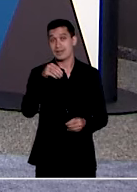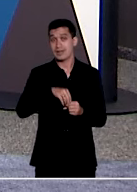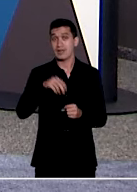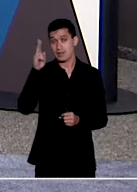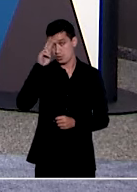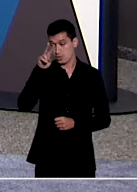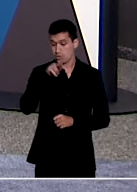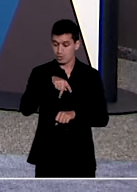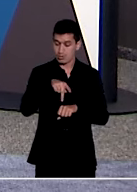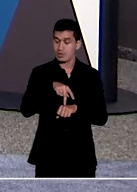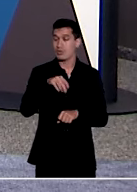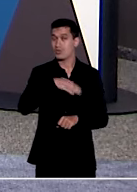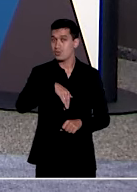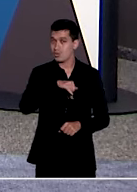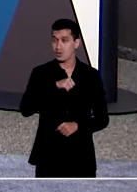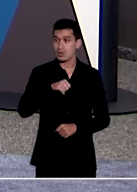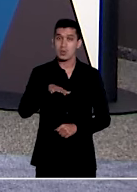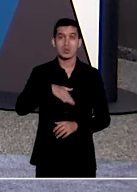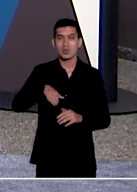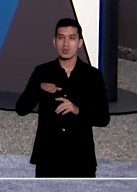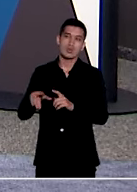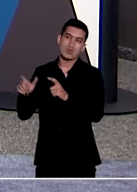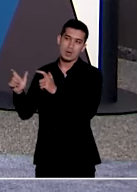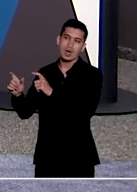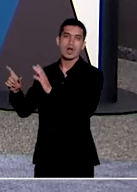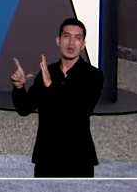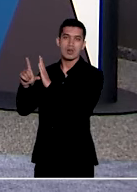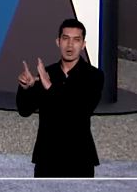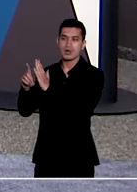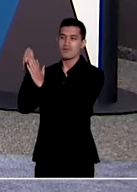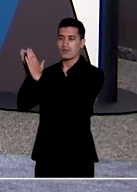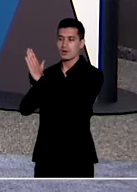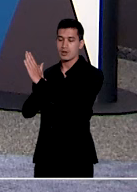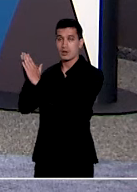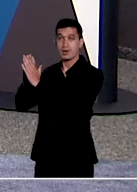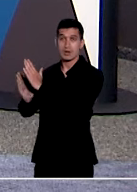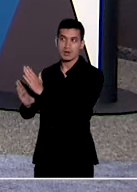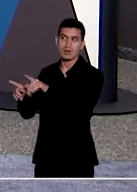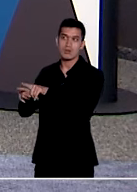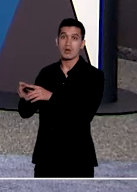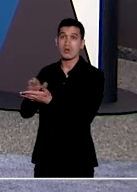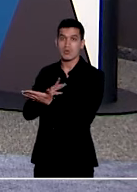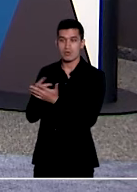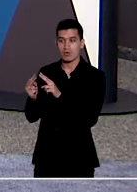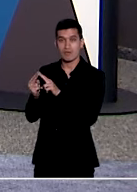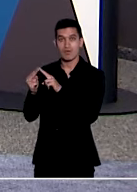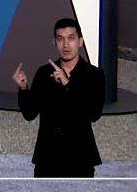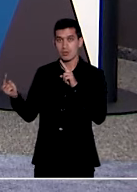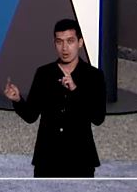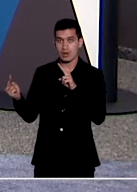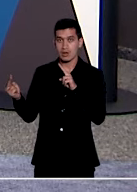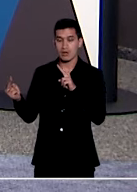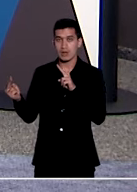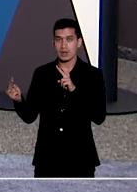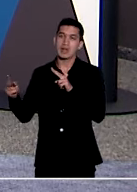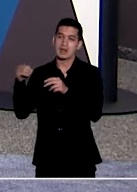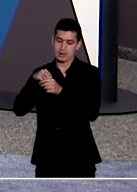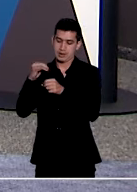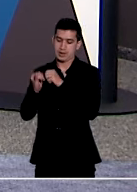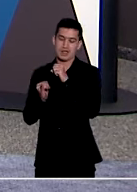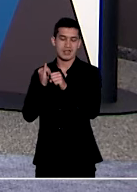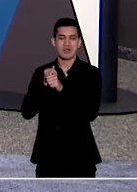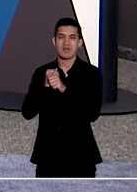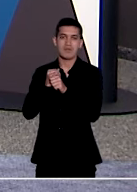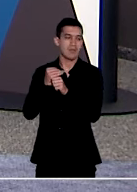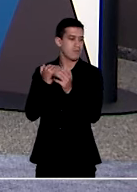país as livrarias exclusivamente virtuais superaram as concorrentes físicas no faturamento